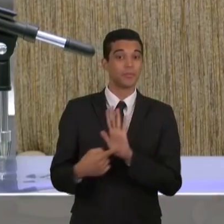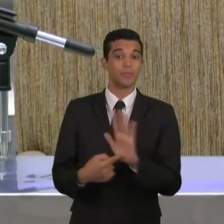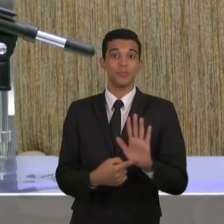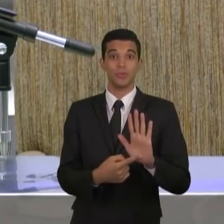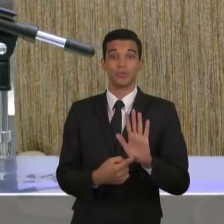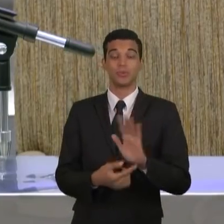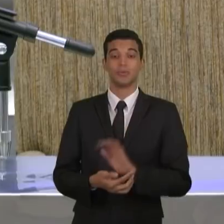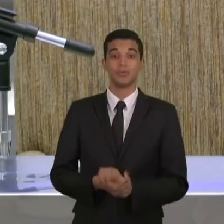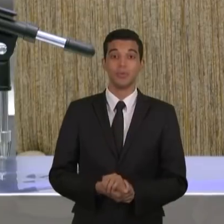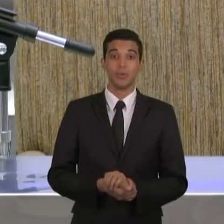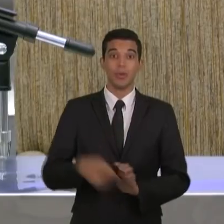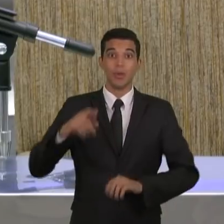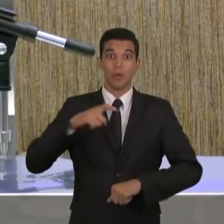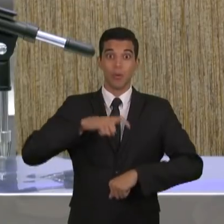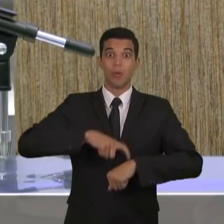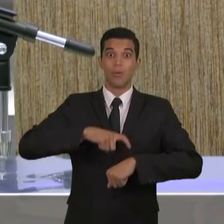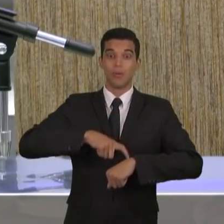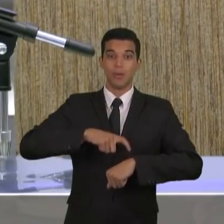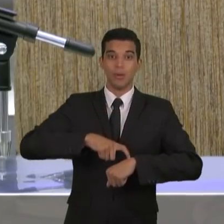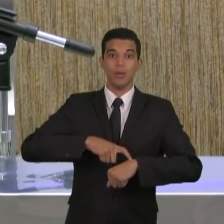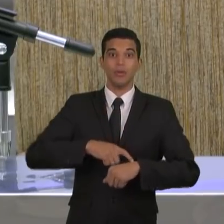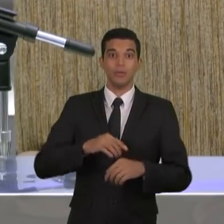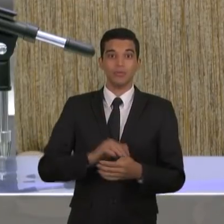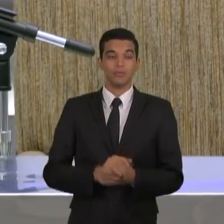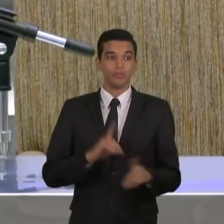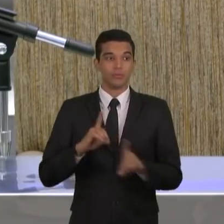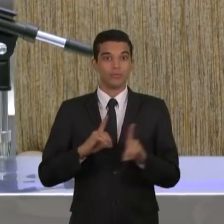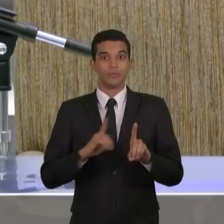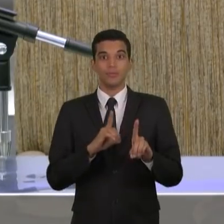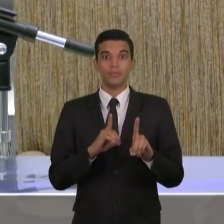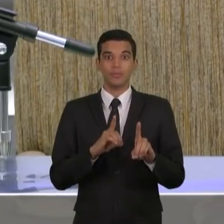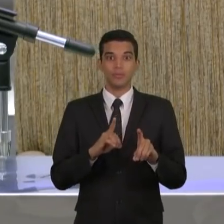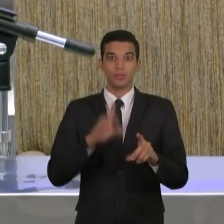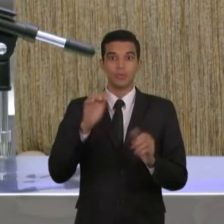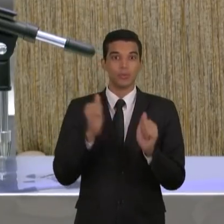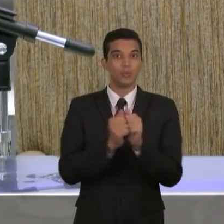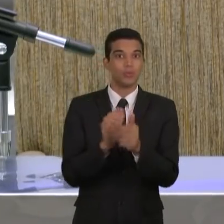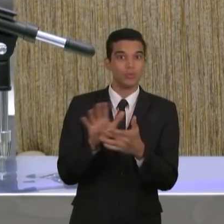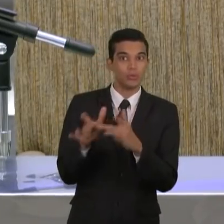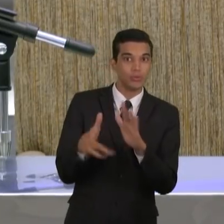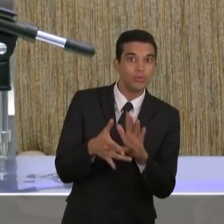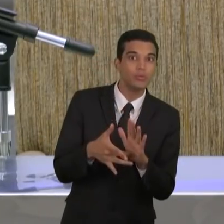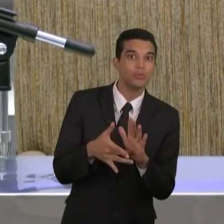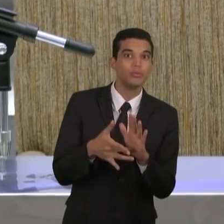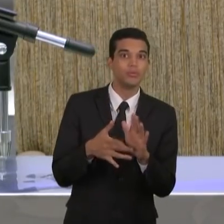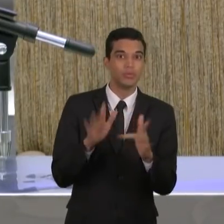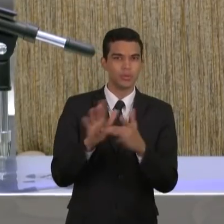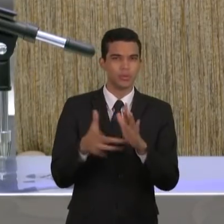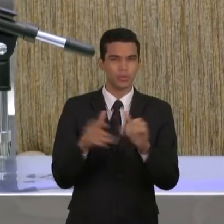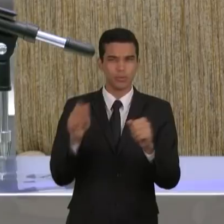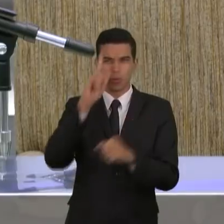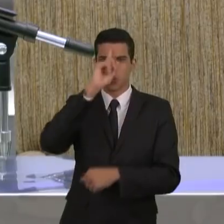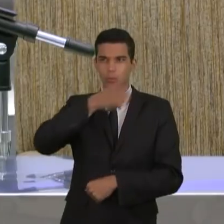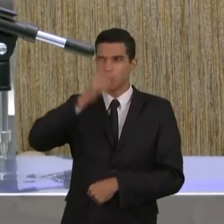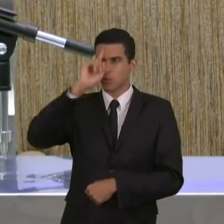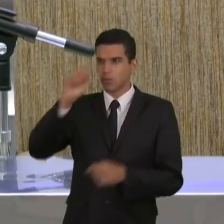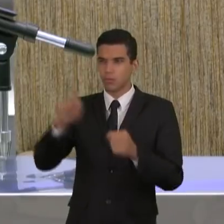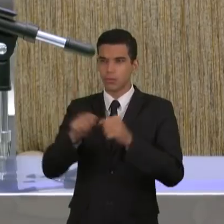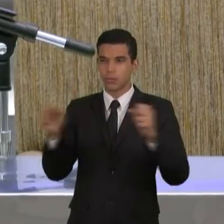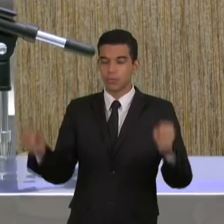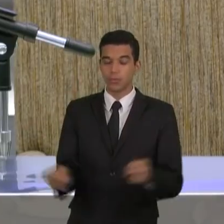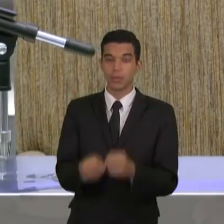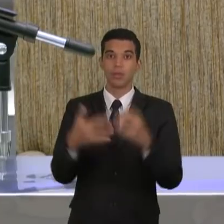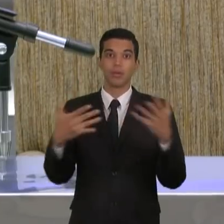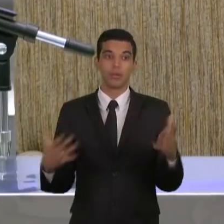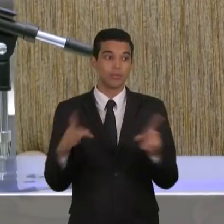conheceram um Deus que podia a mudar reverter